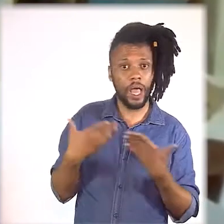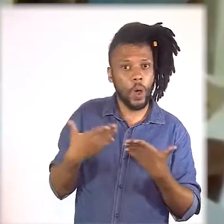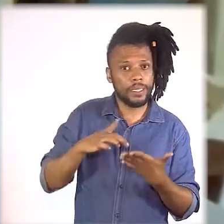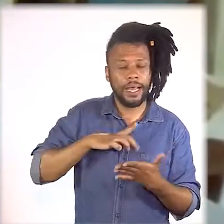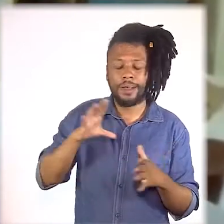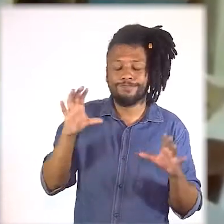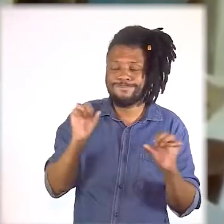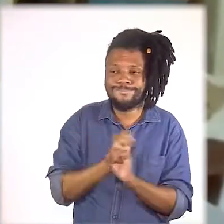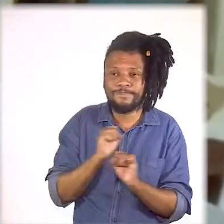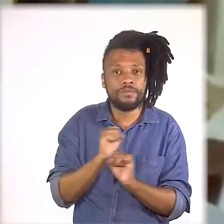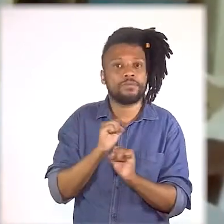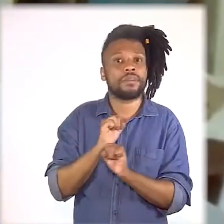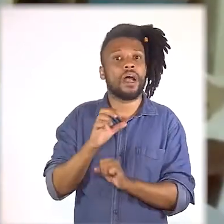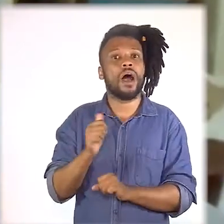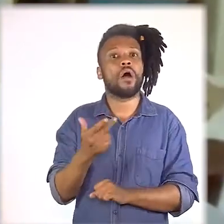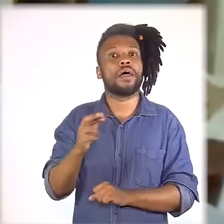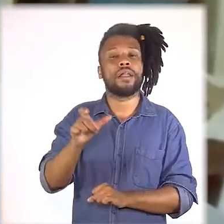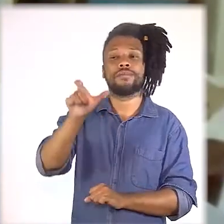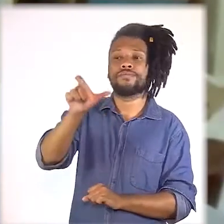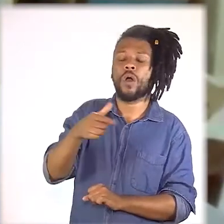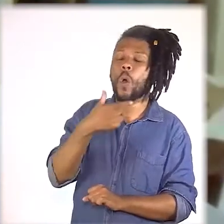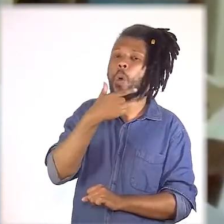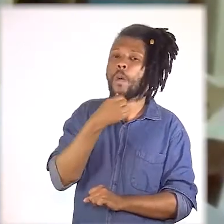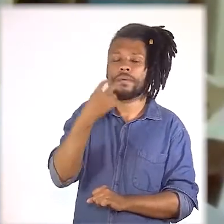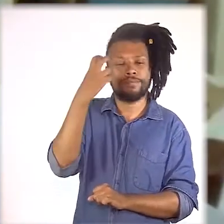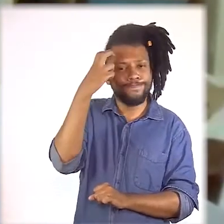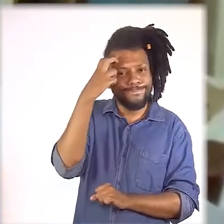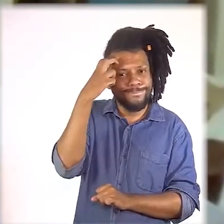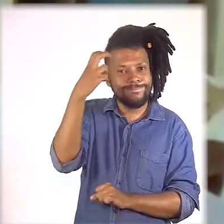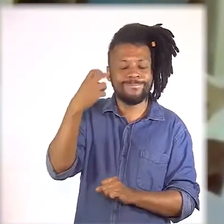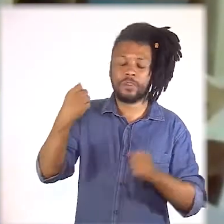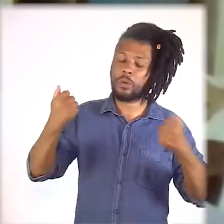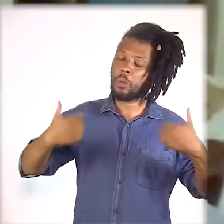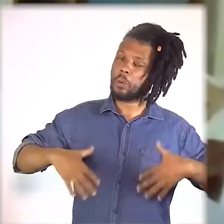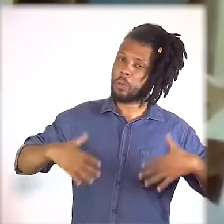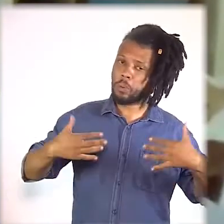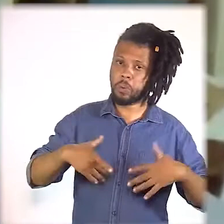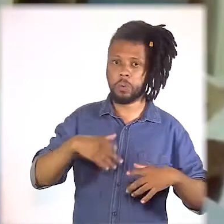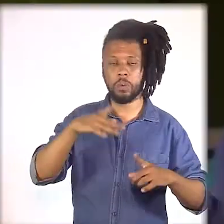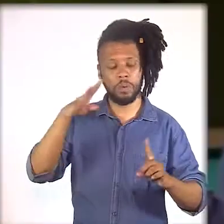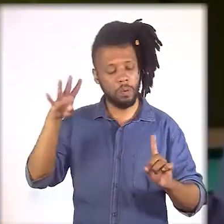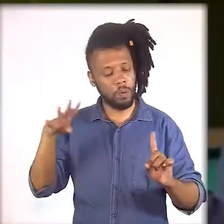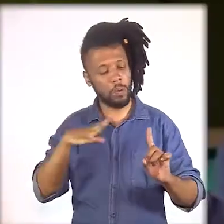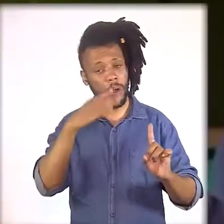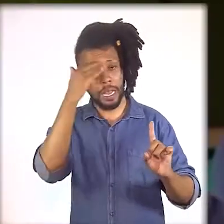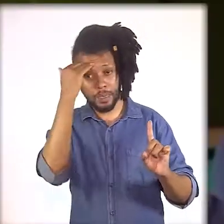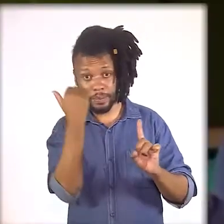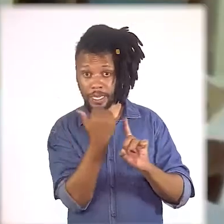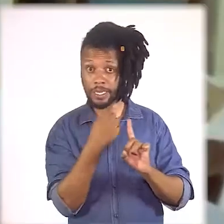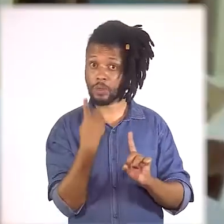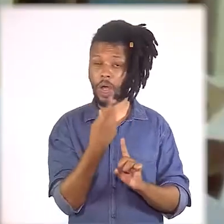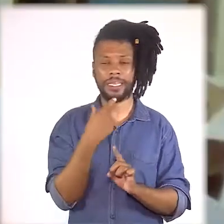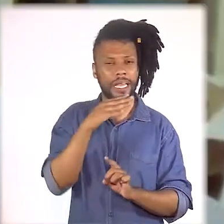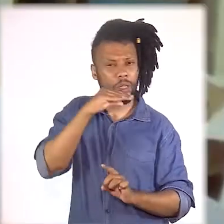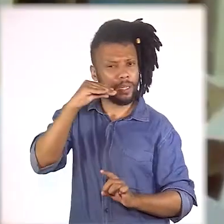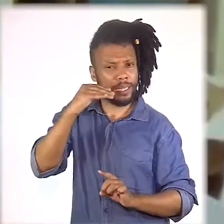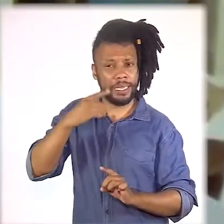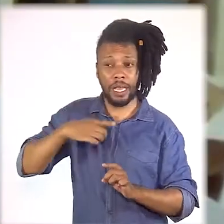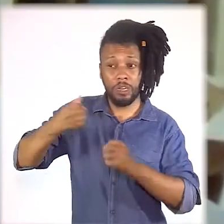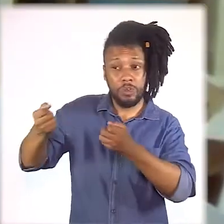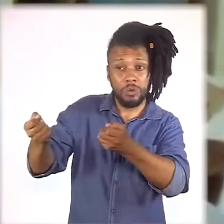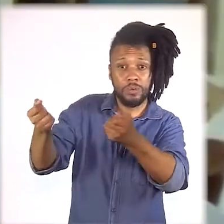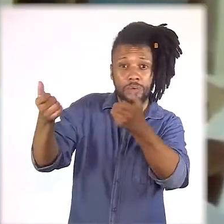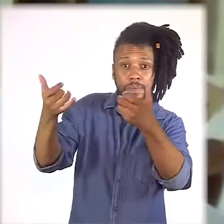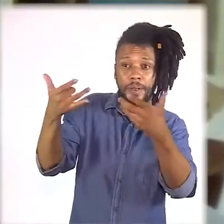até hoje. Elas diziam o seguinte: ele é um homem intelectual, conceituado, respeitado, e nós, adolescentes,